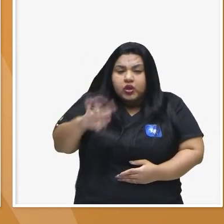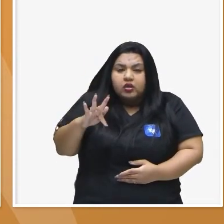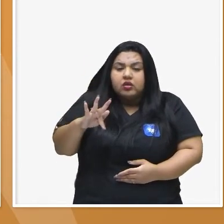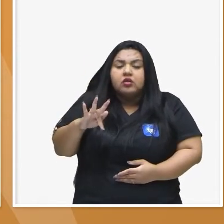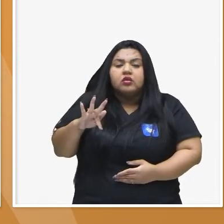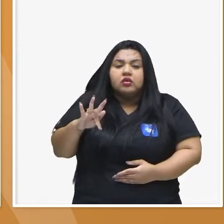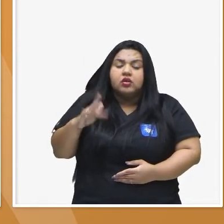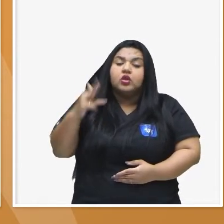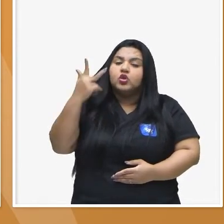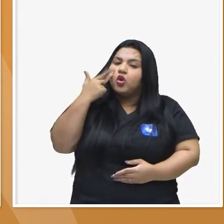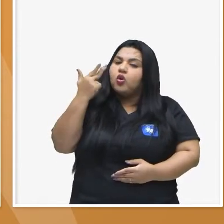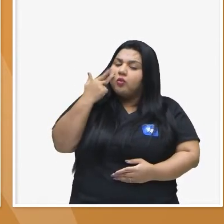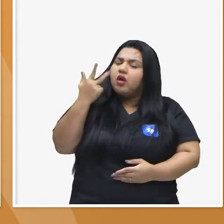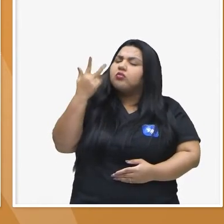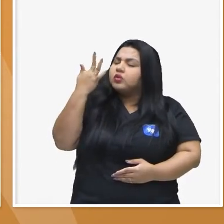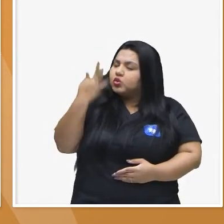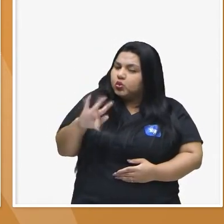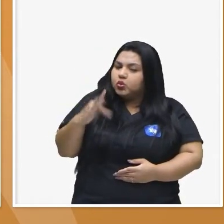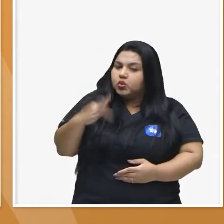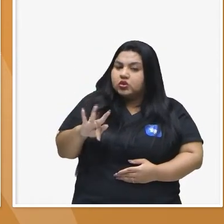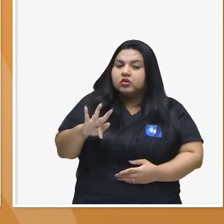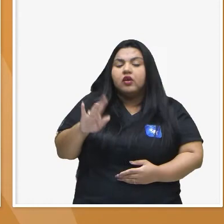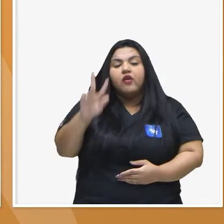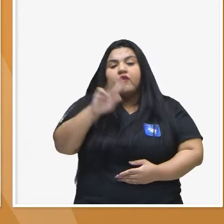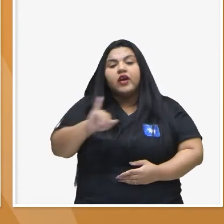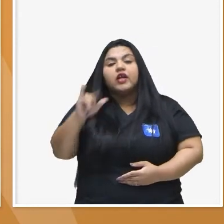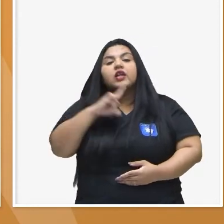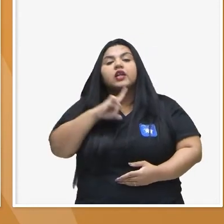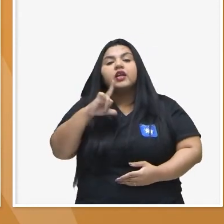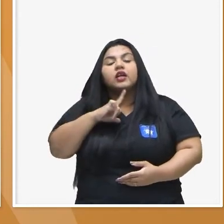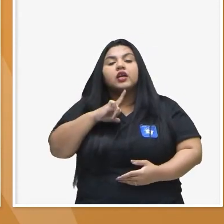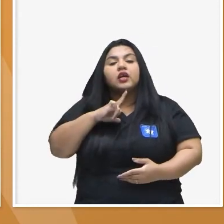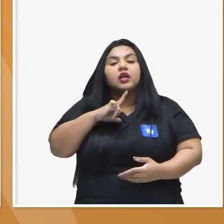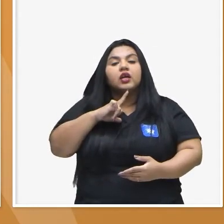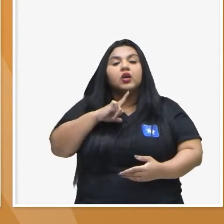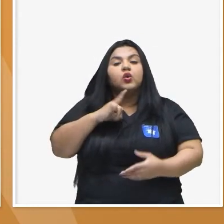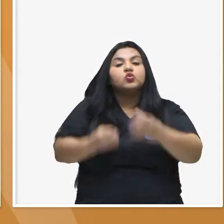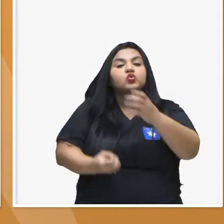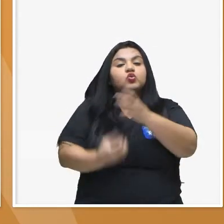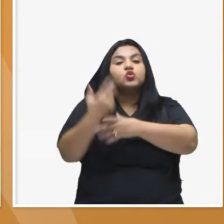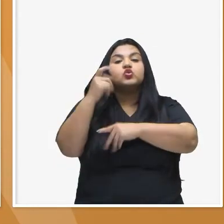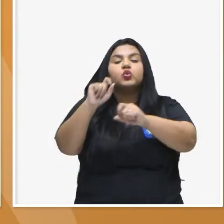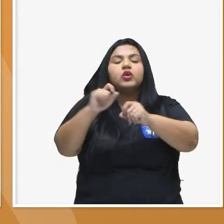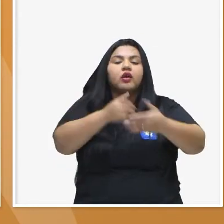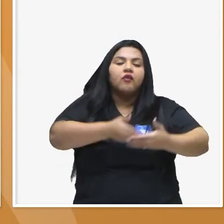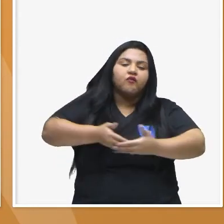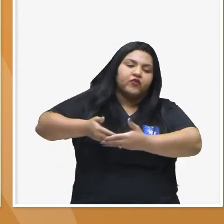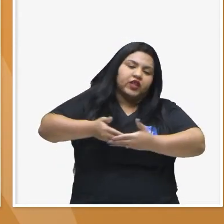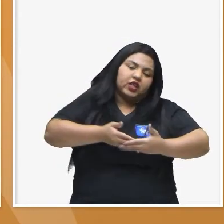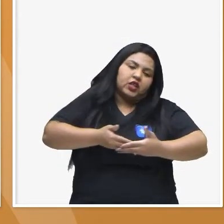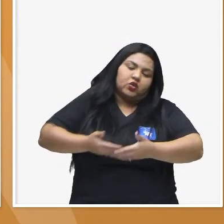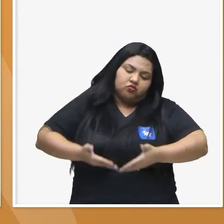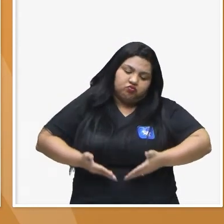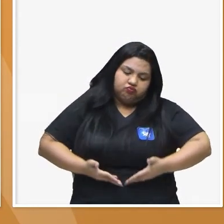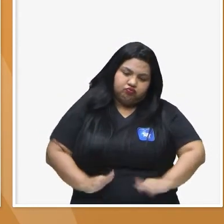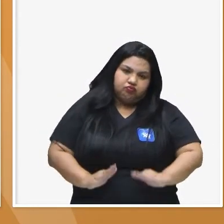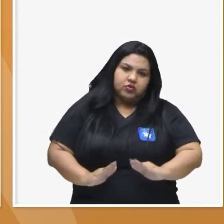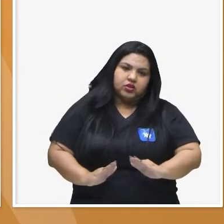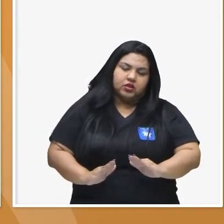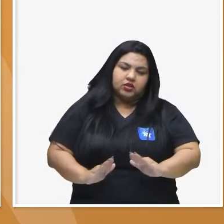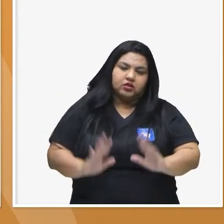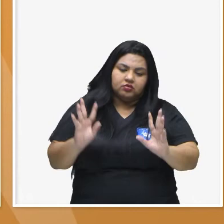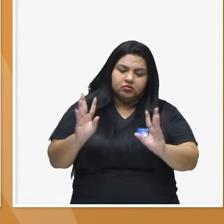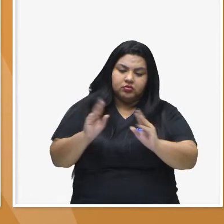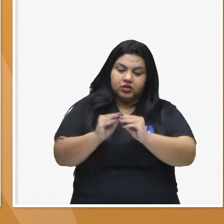mulher, é uma dor, e aí vai ter, mas depois vem o bebê, o filho, né, que vai dar síntese para ela,